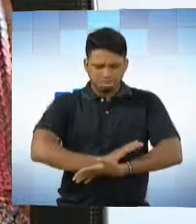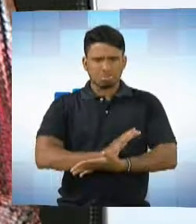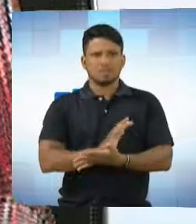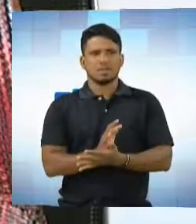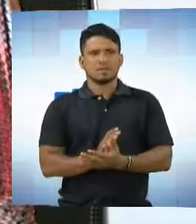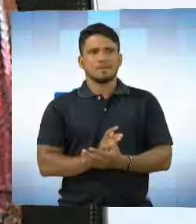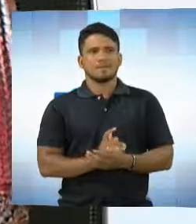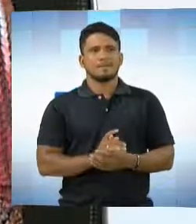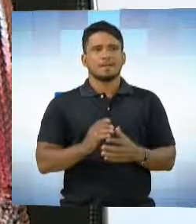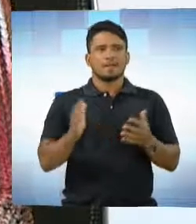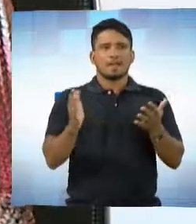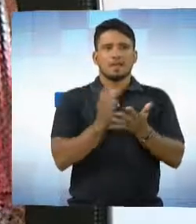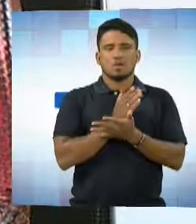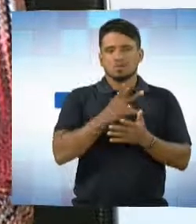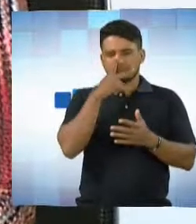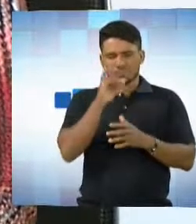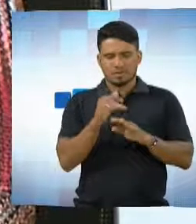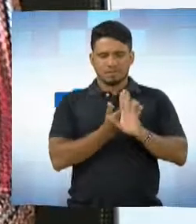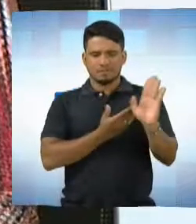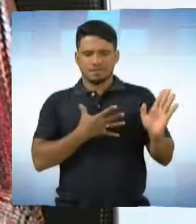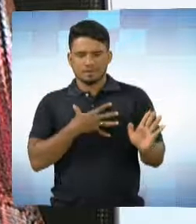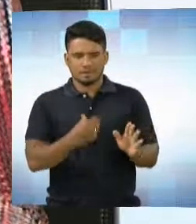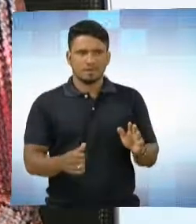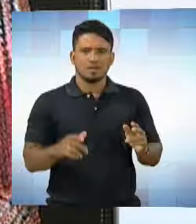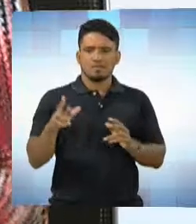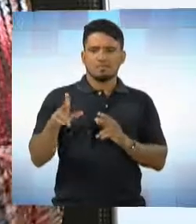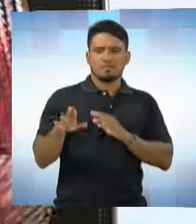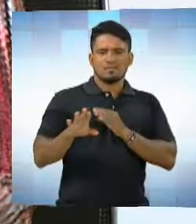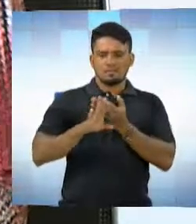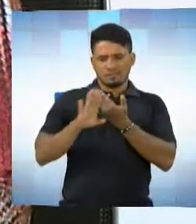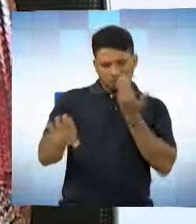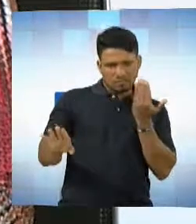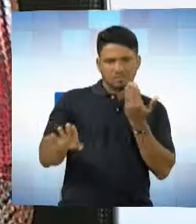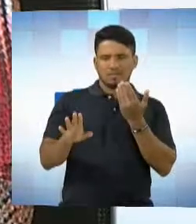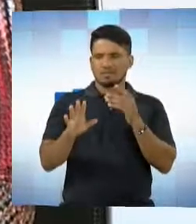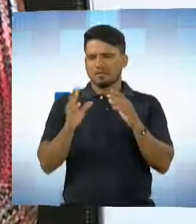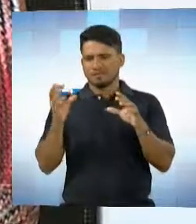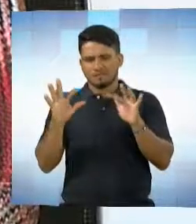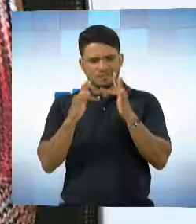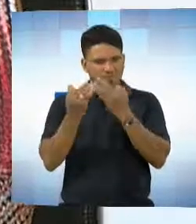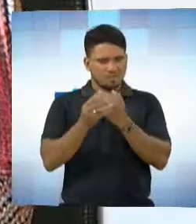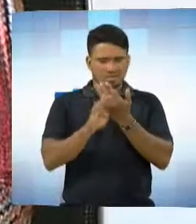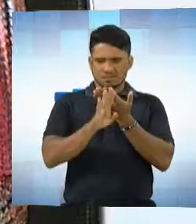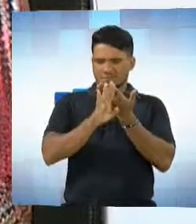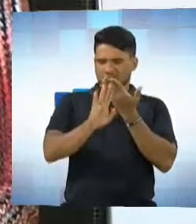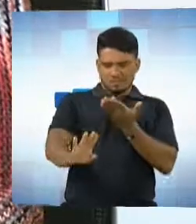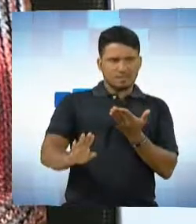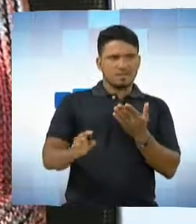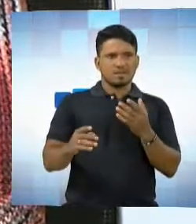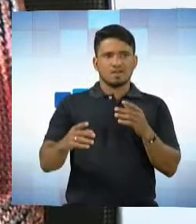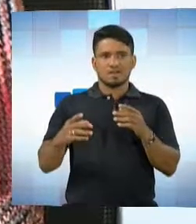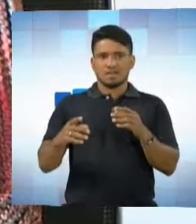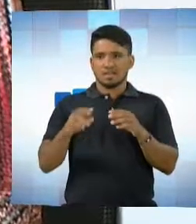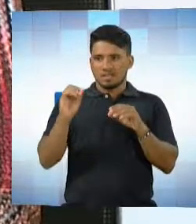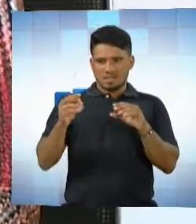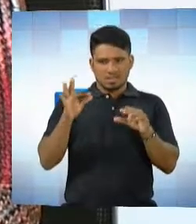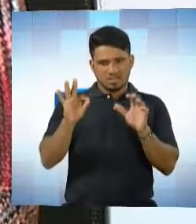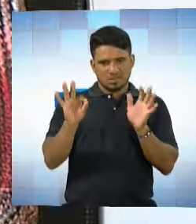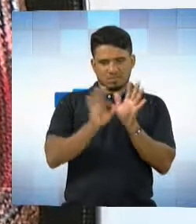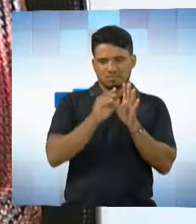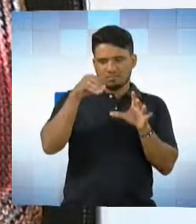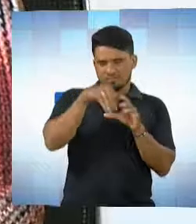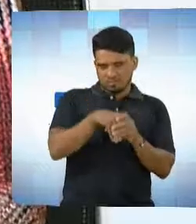forma, distanciando pais de filhos, irmãos de irmãos, por aí vai. Eu acho que a droga está muito inserida hoje nas famílias, principalmente